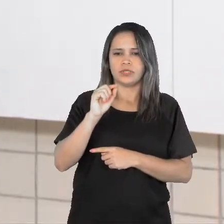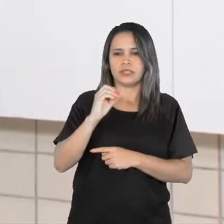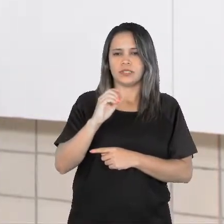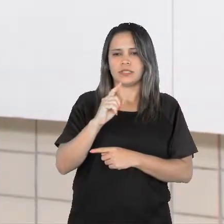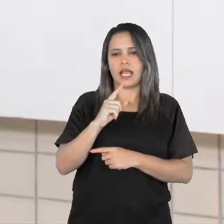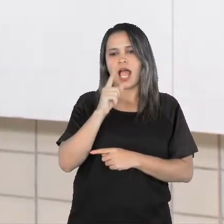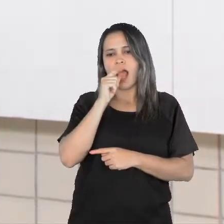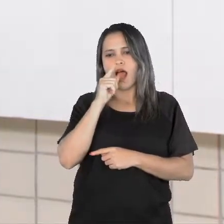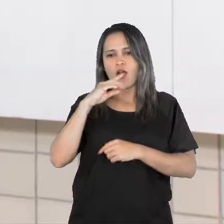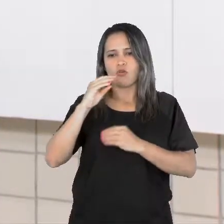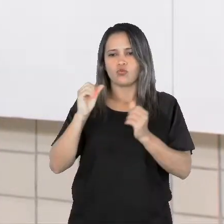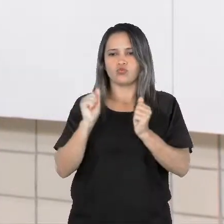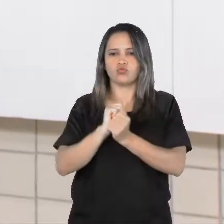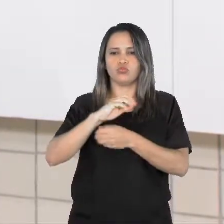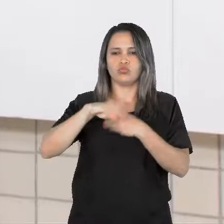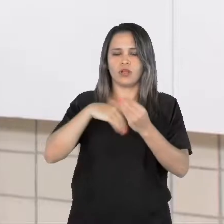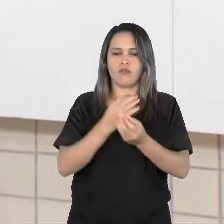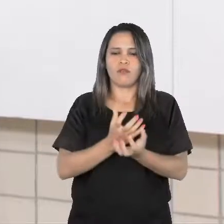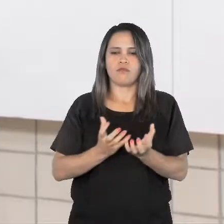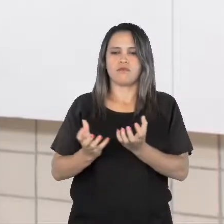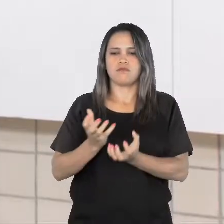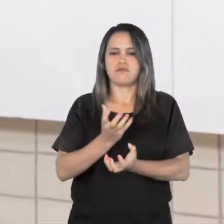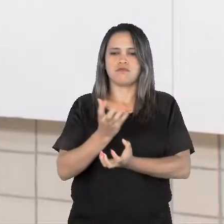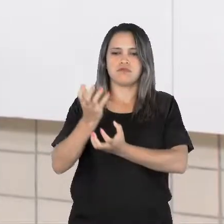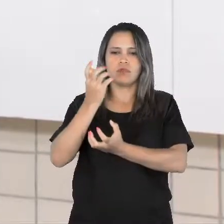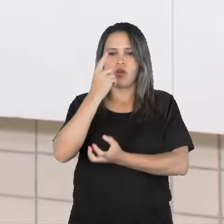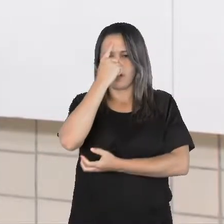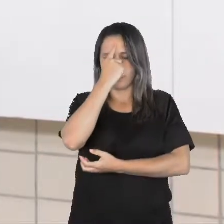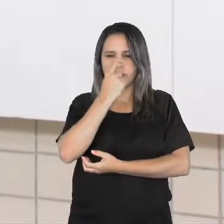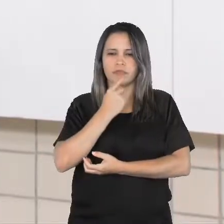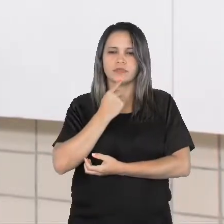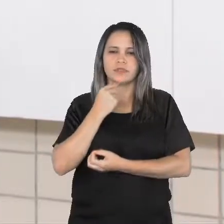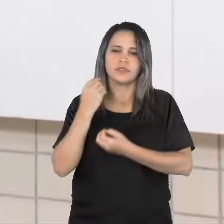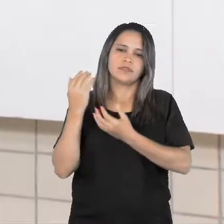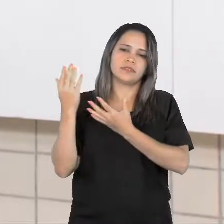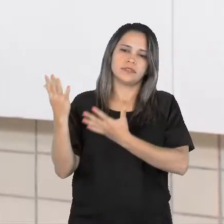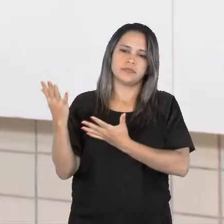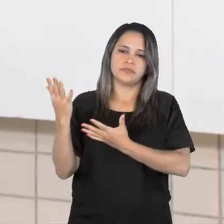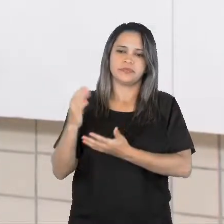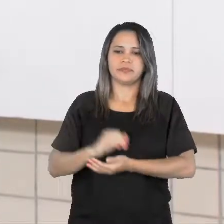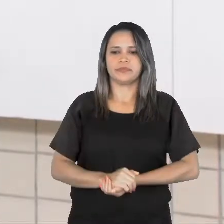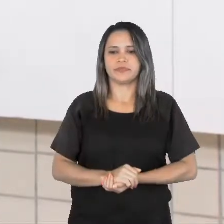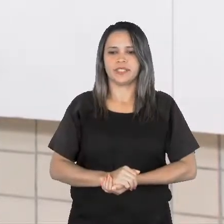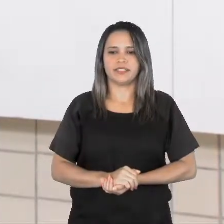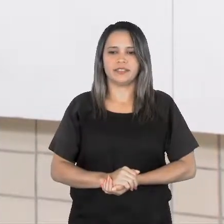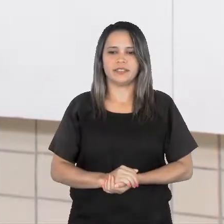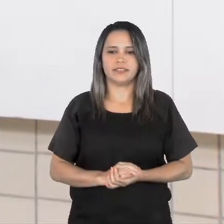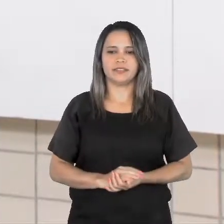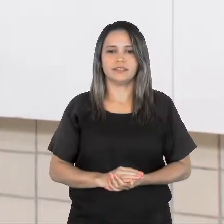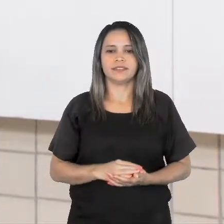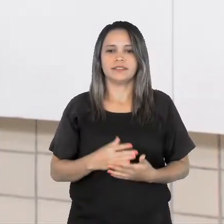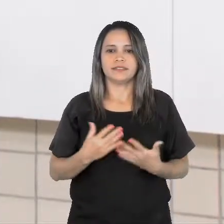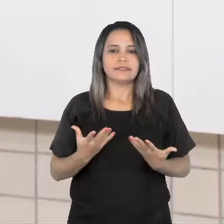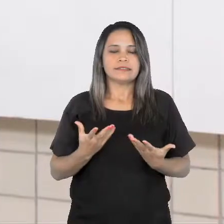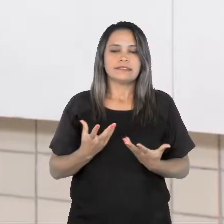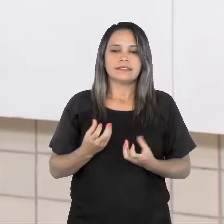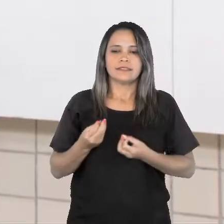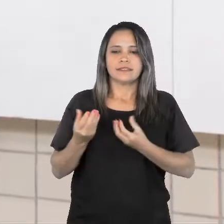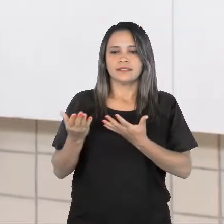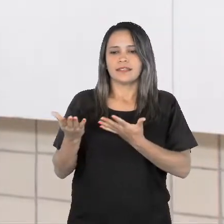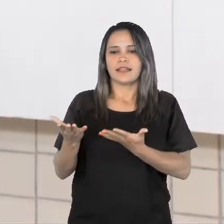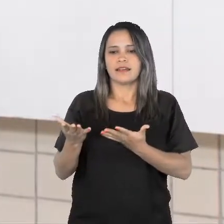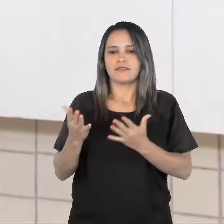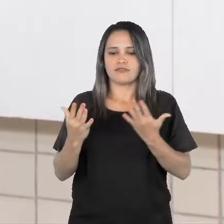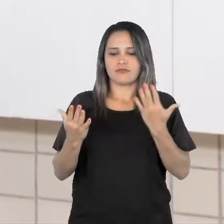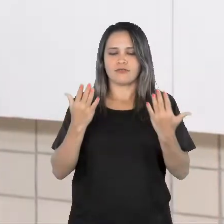e vapor. Olha a figura que você está vendo aí, ó, a pressão atmosférica normal, né? Traz a